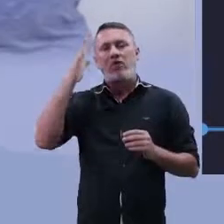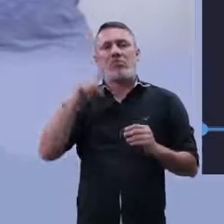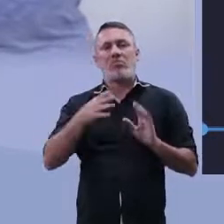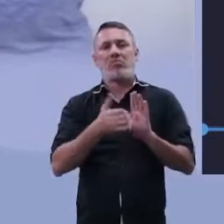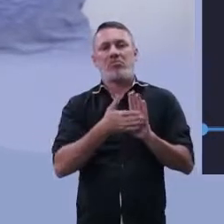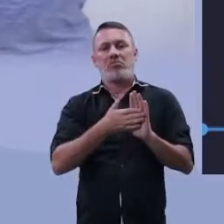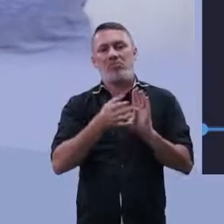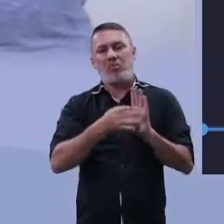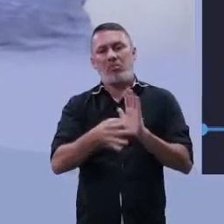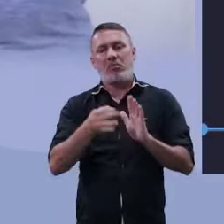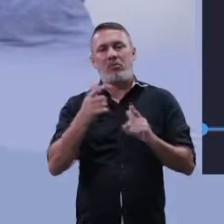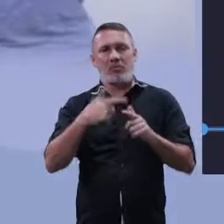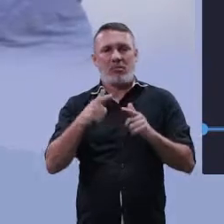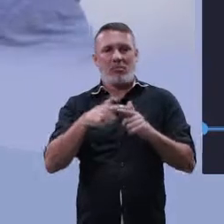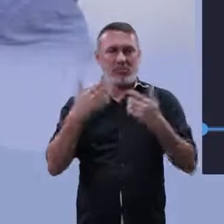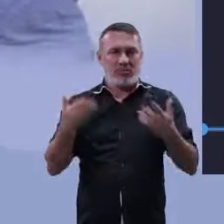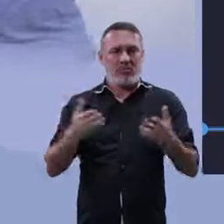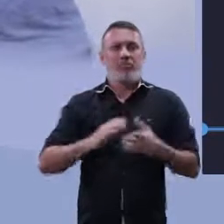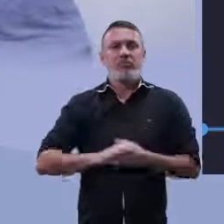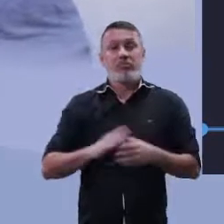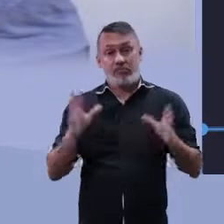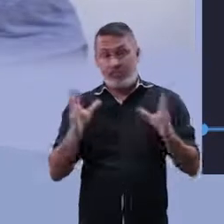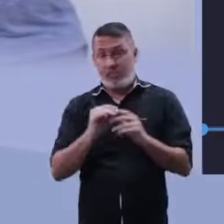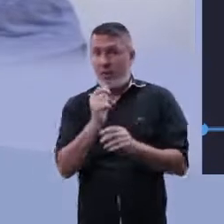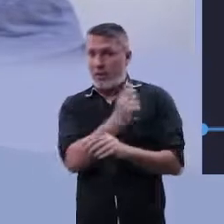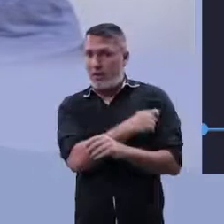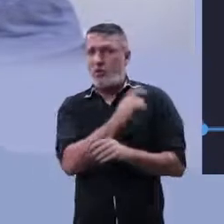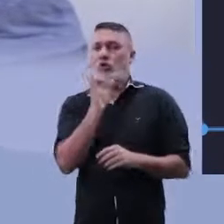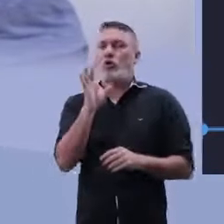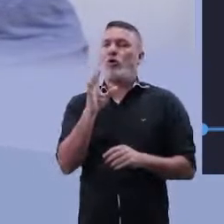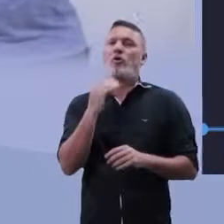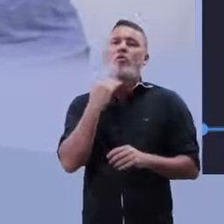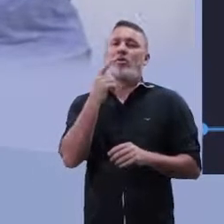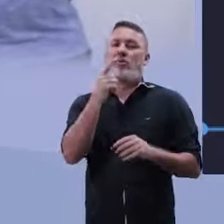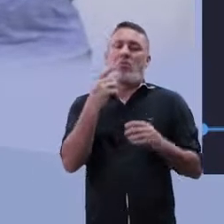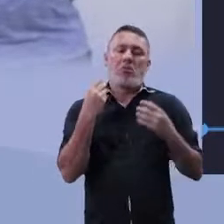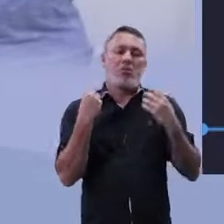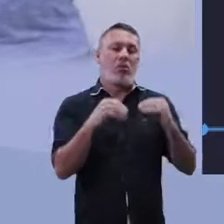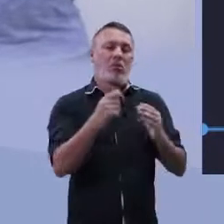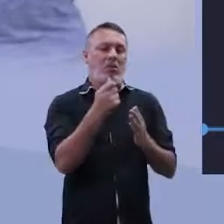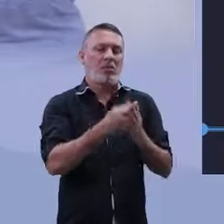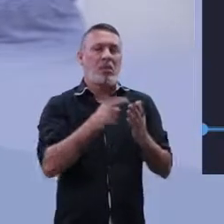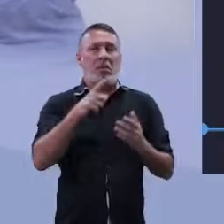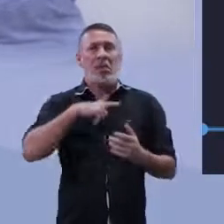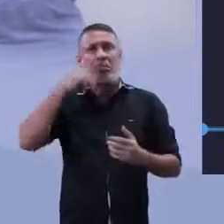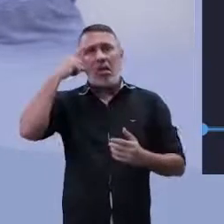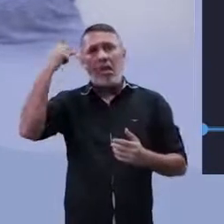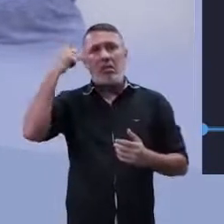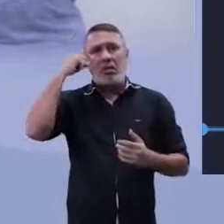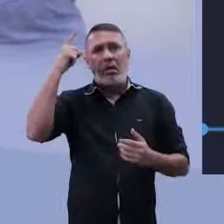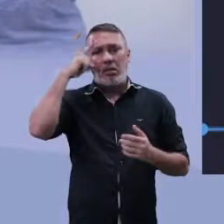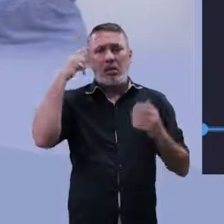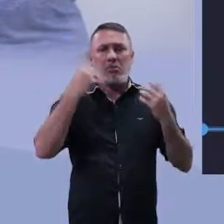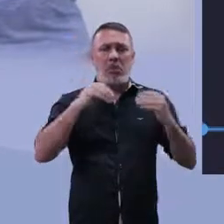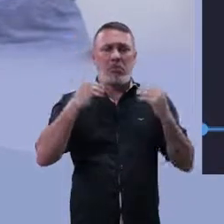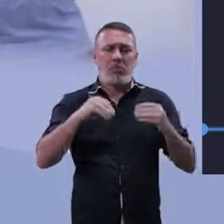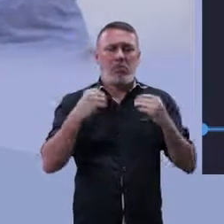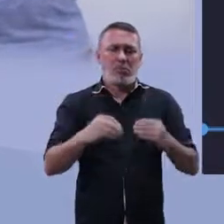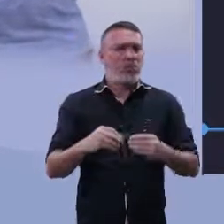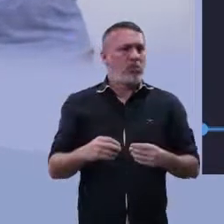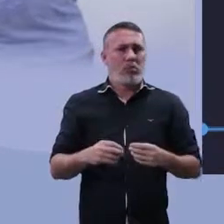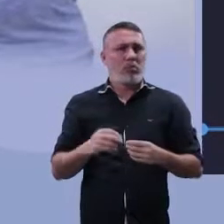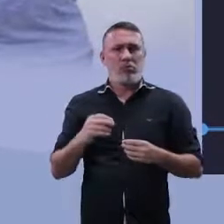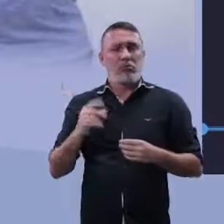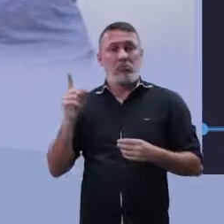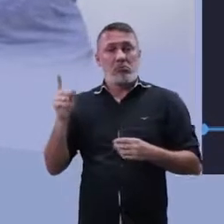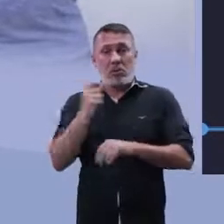resolver essa problemática. Então, meu aluno, não basta você apresentar um monte de ideia. Ele jogou